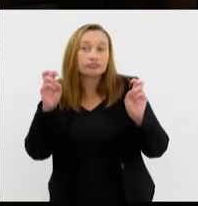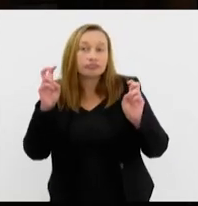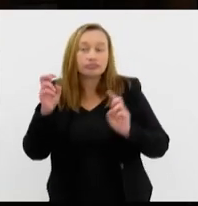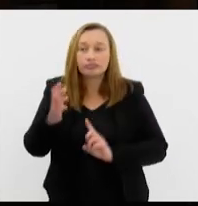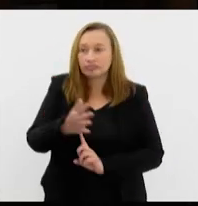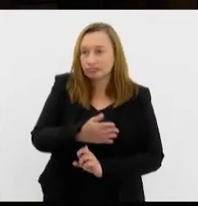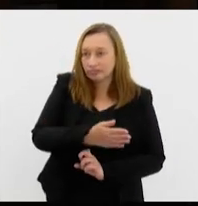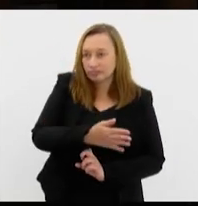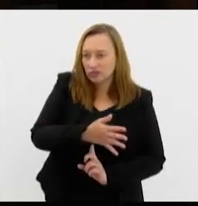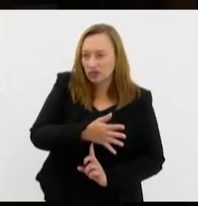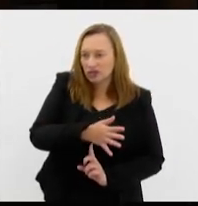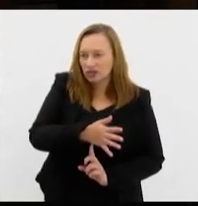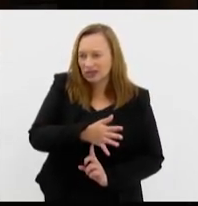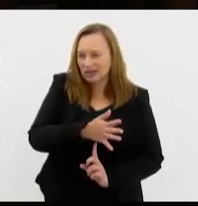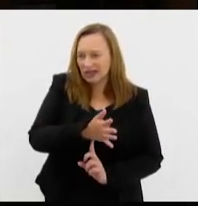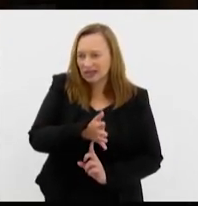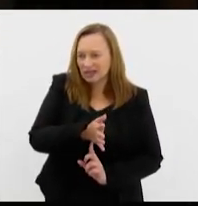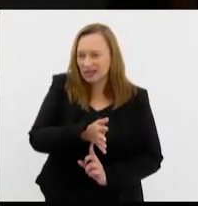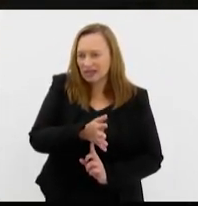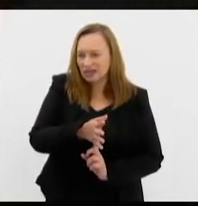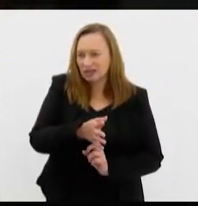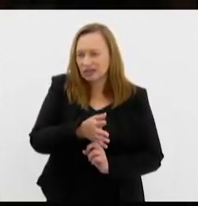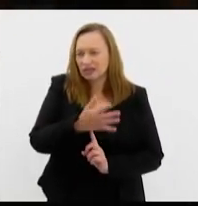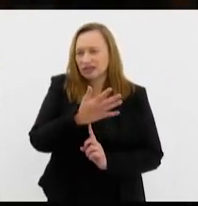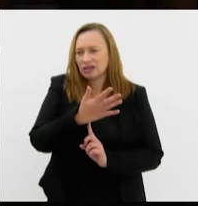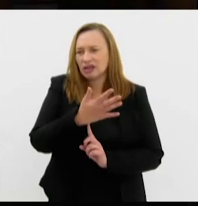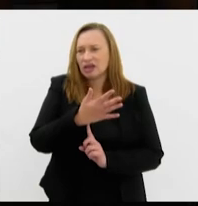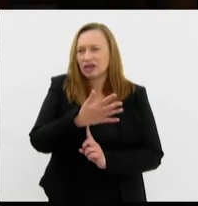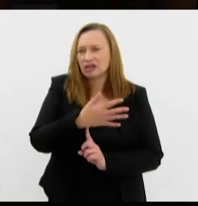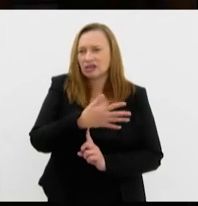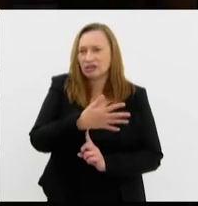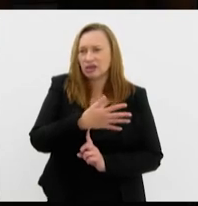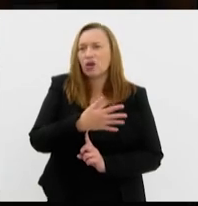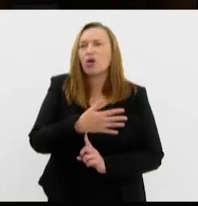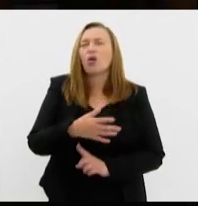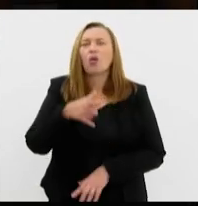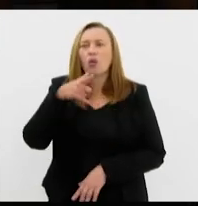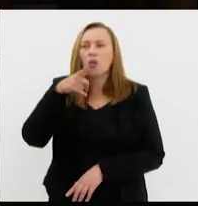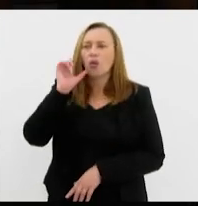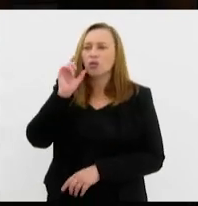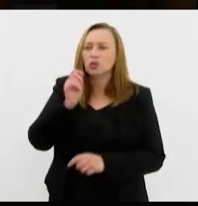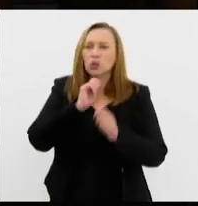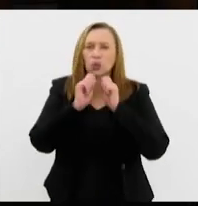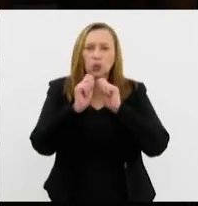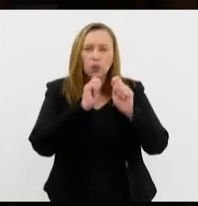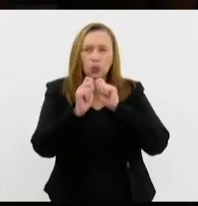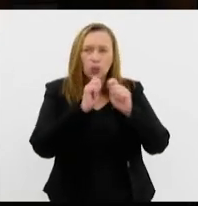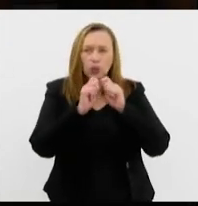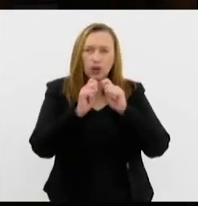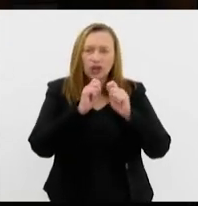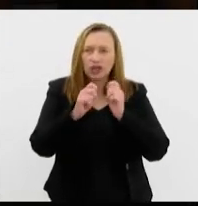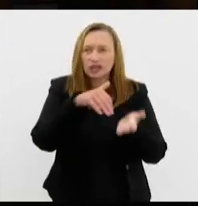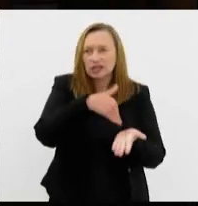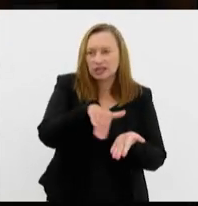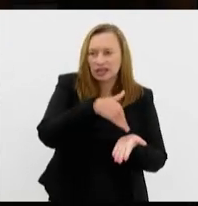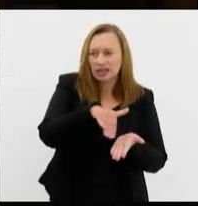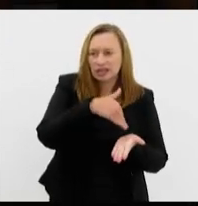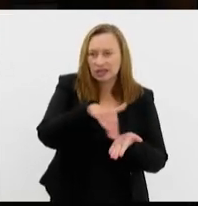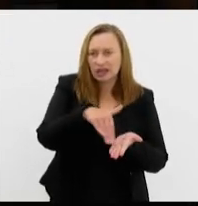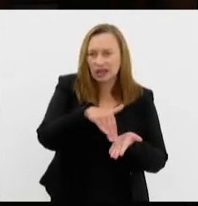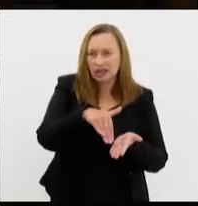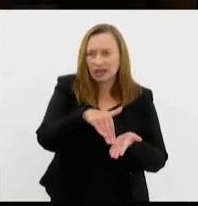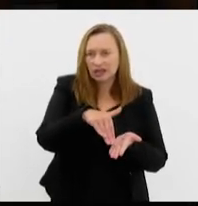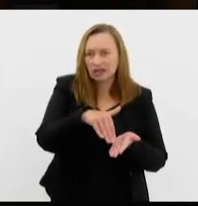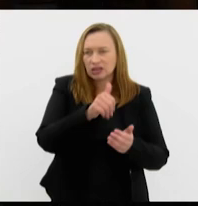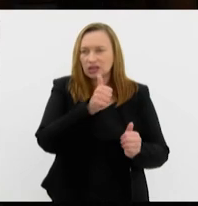taxistas. Ontem, fazia uma entrevista à secretária de transporte e sequer